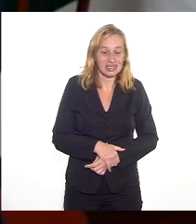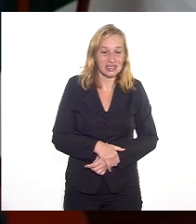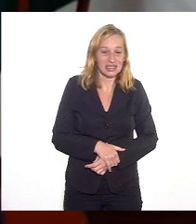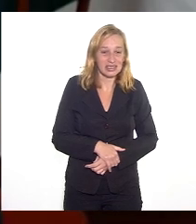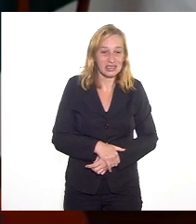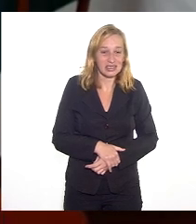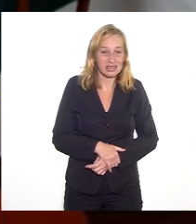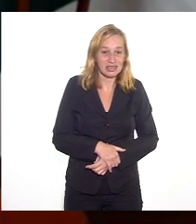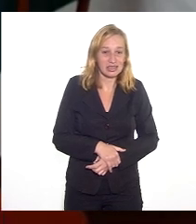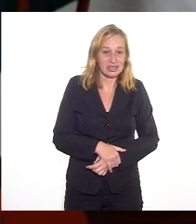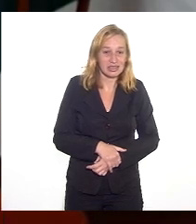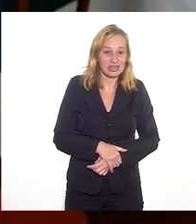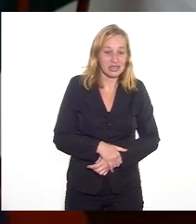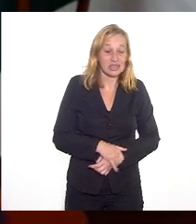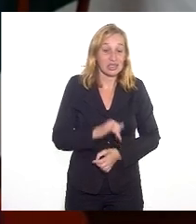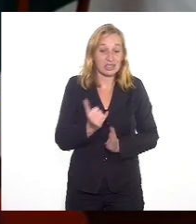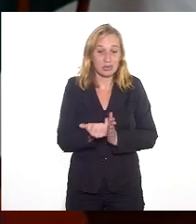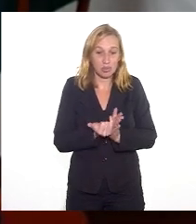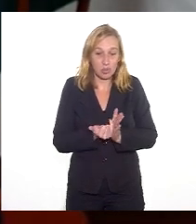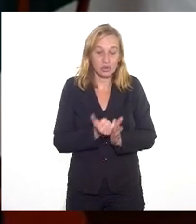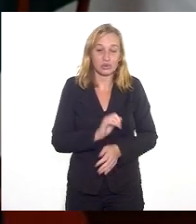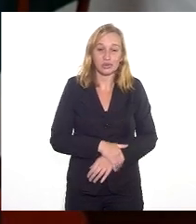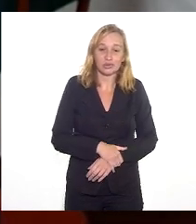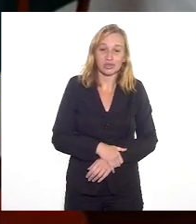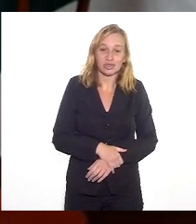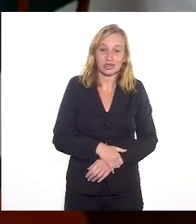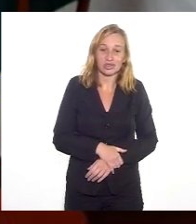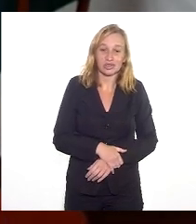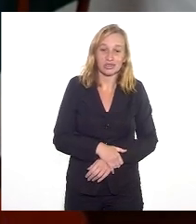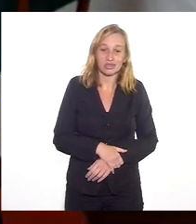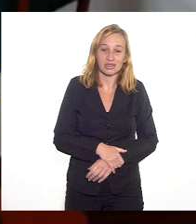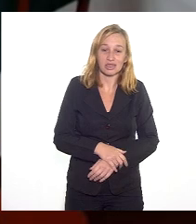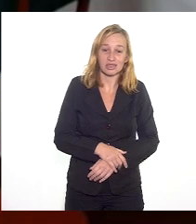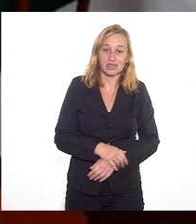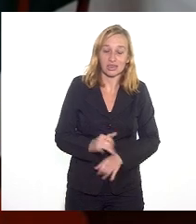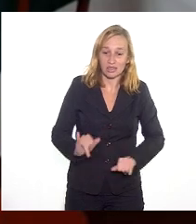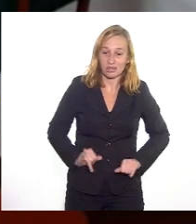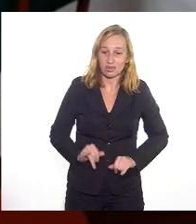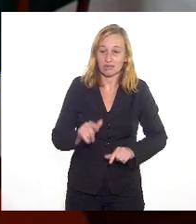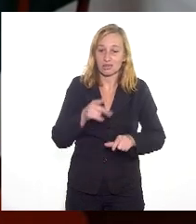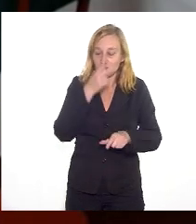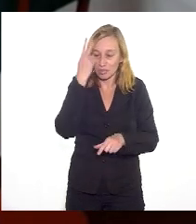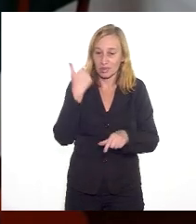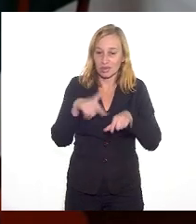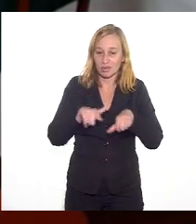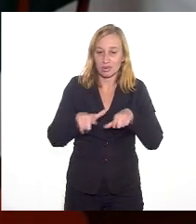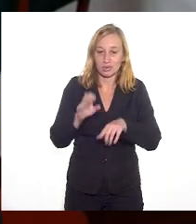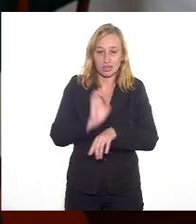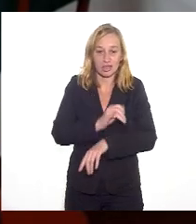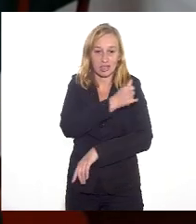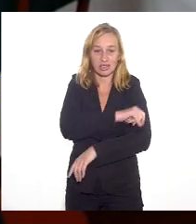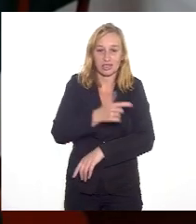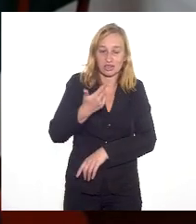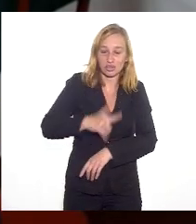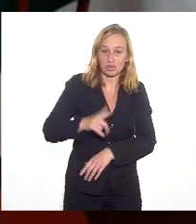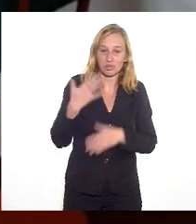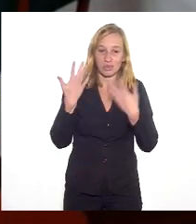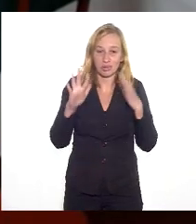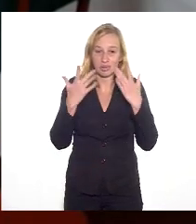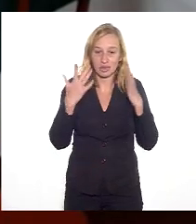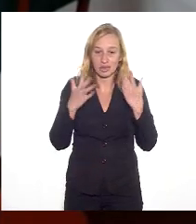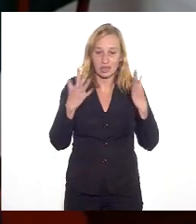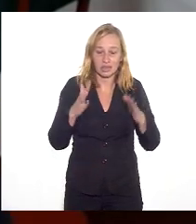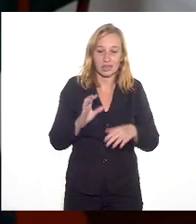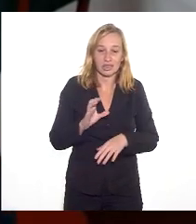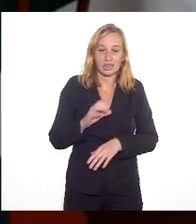esse imposto que tanto tem assolado o trabalhador no estado do Rio de Janeiro. Então, mais uma vez, parabenizar ao governador